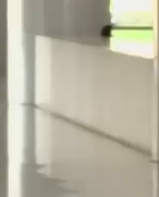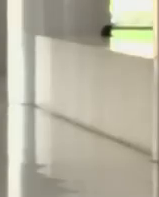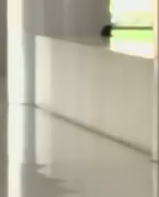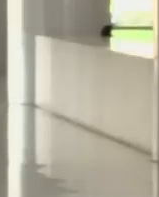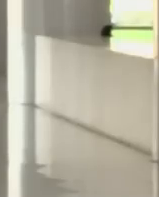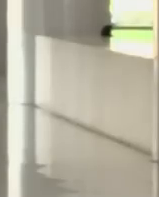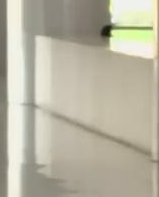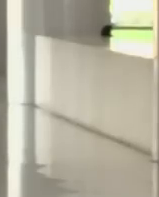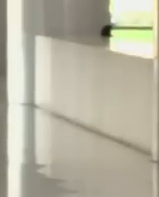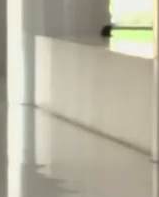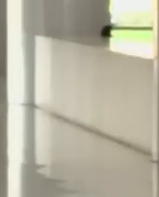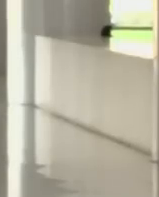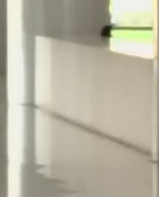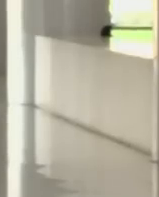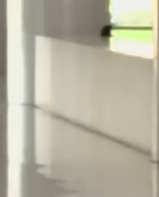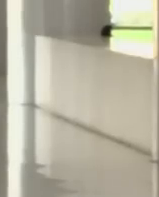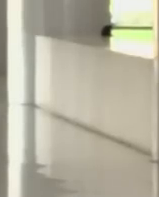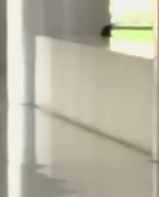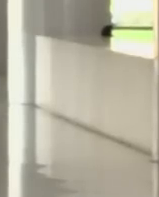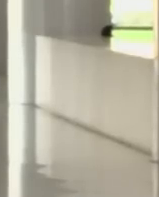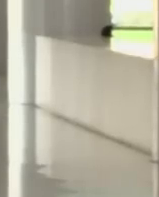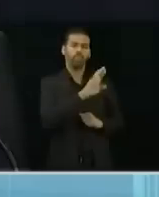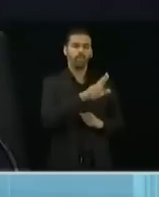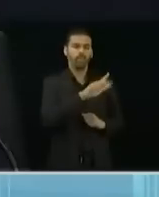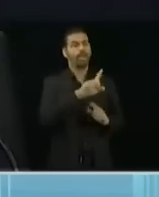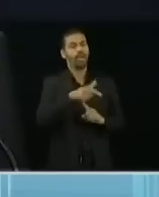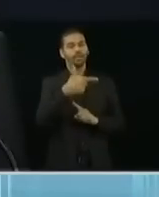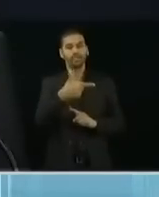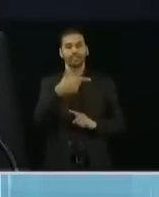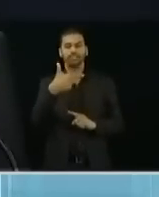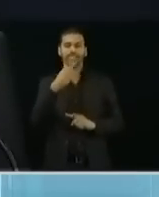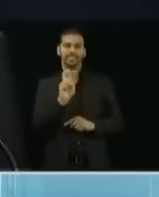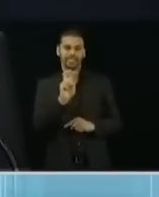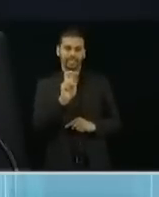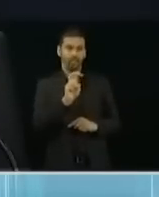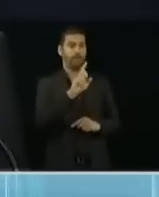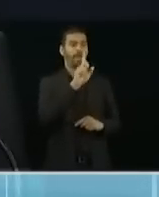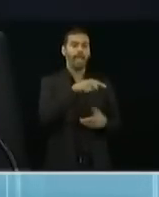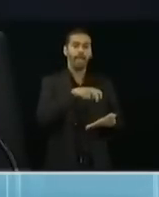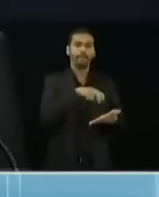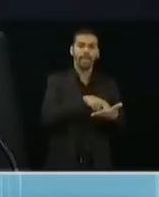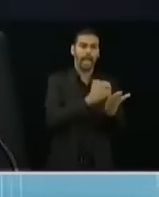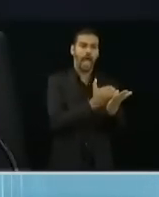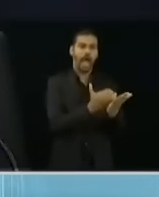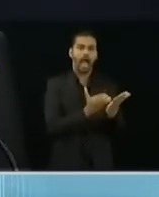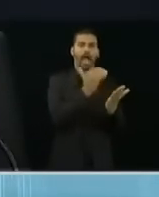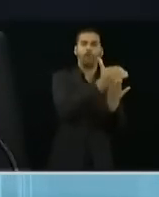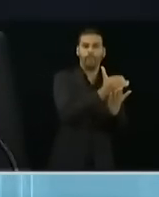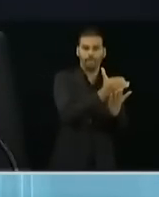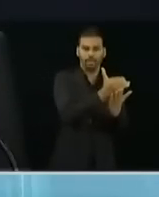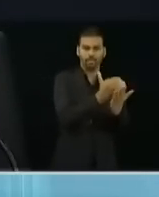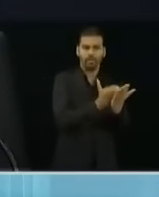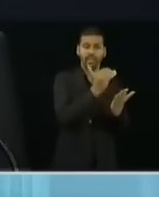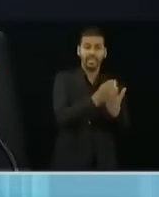minuta que foi localizada durante uma operação da Polícia Federal em um condomínio de luxo, em uma residência de